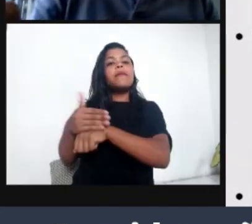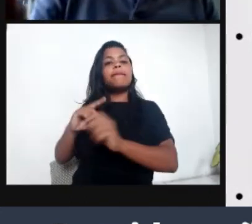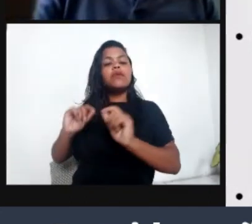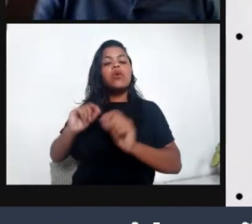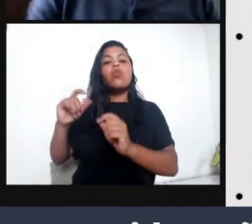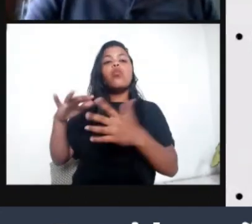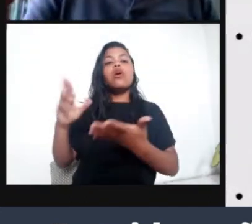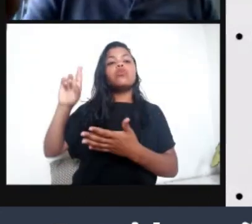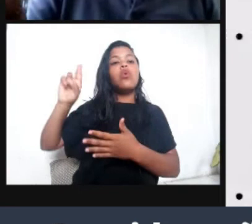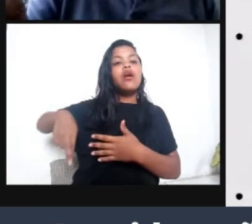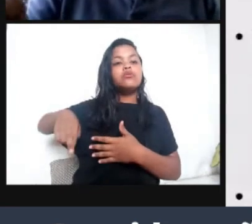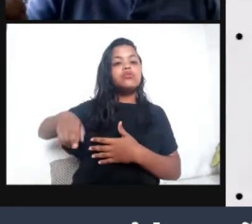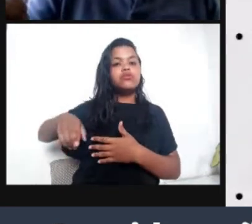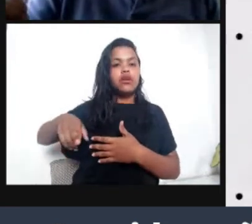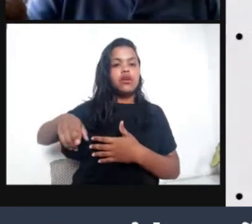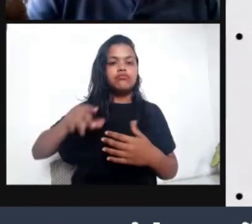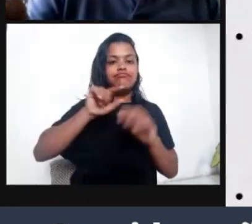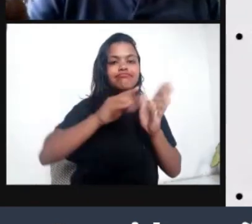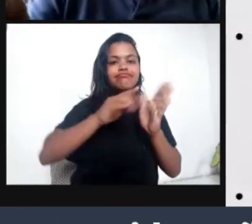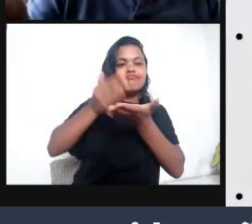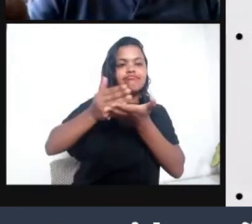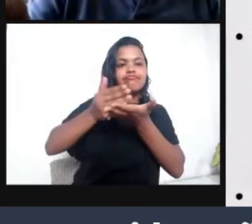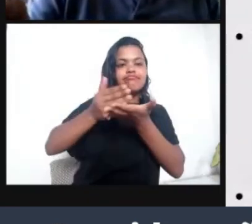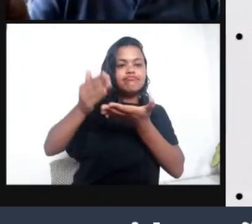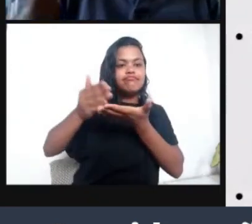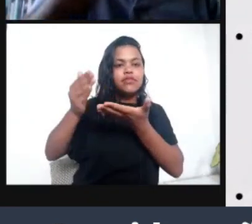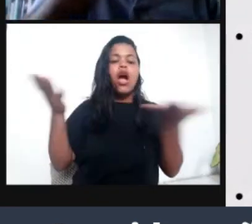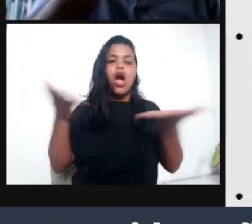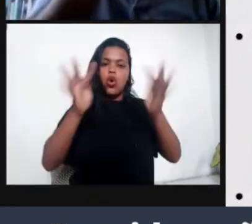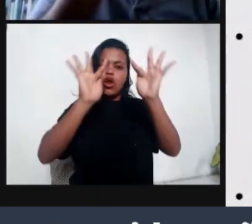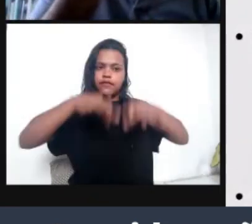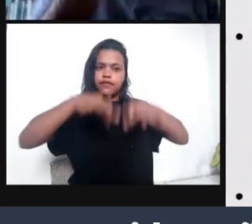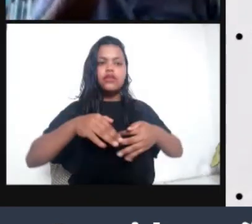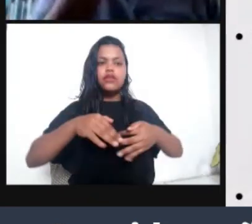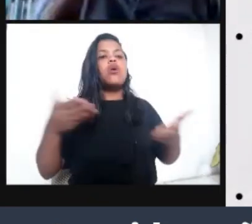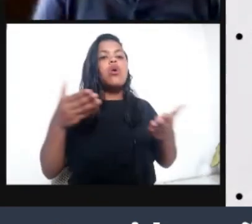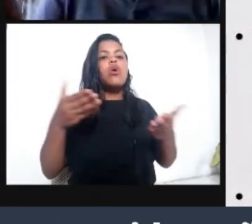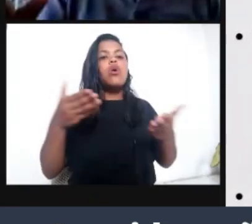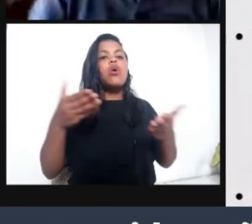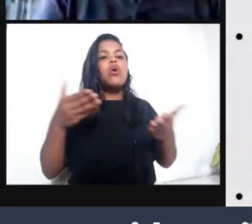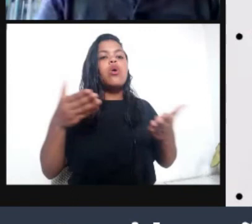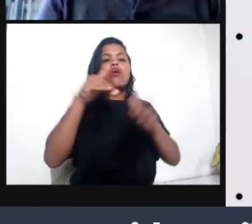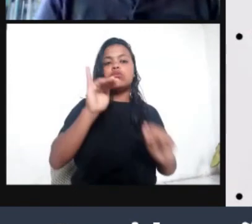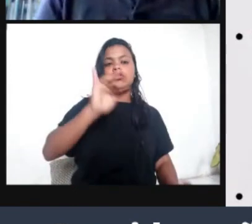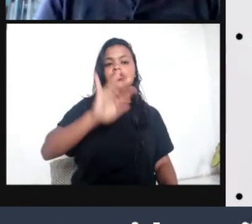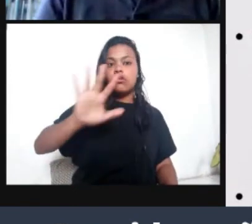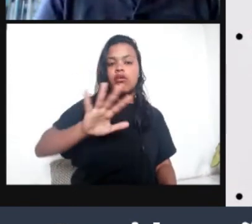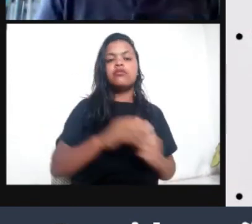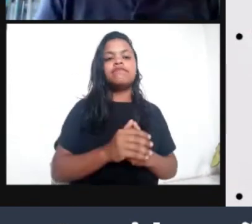amplificação. Já estou finalizando, tá? Já está no finalzinho, é o último slide. E aqui, o teste rápido, que é um